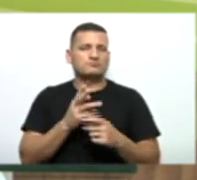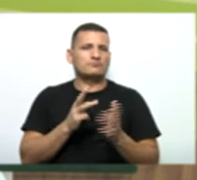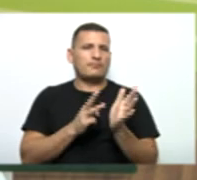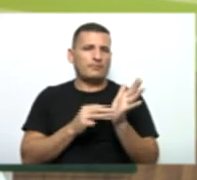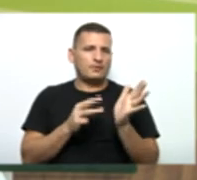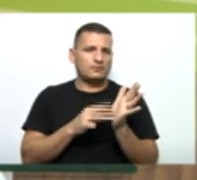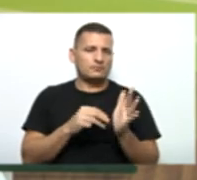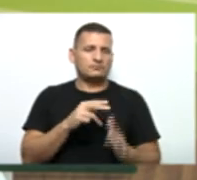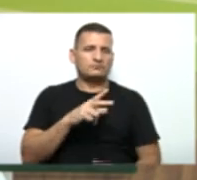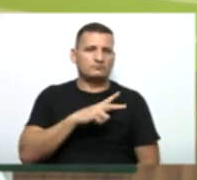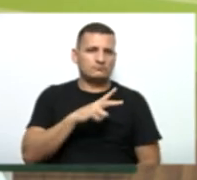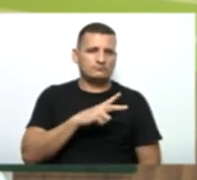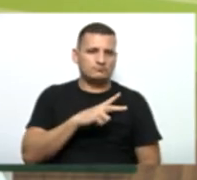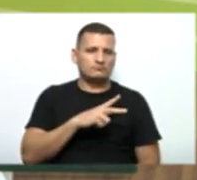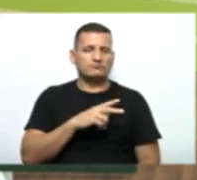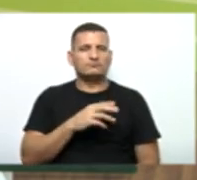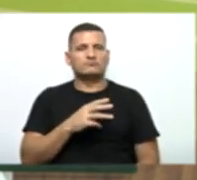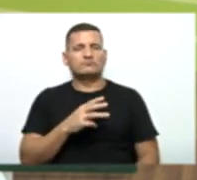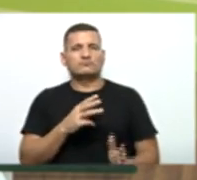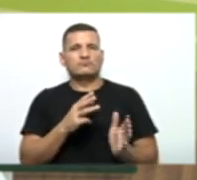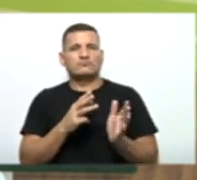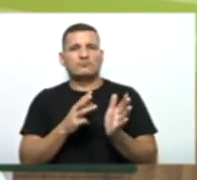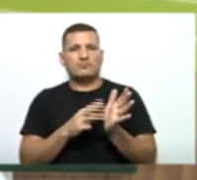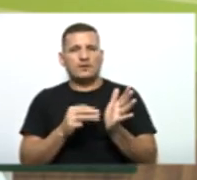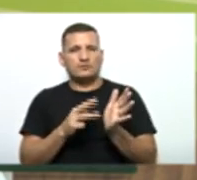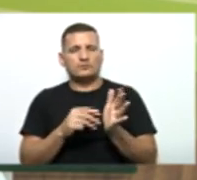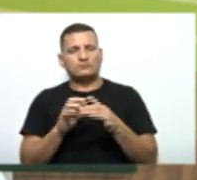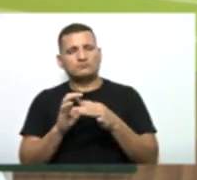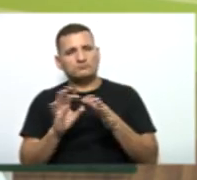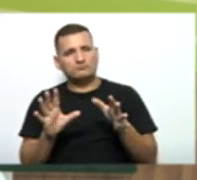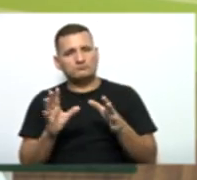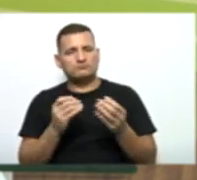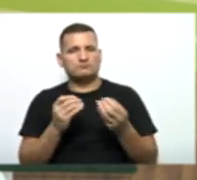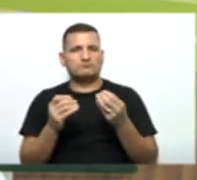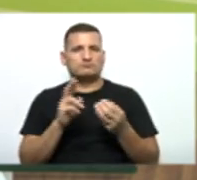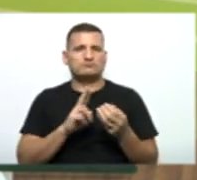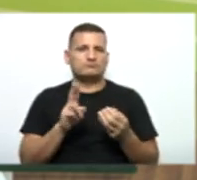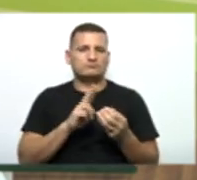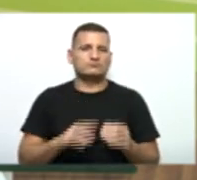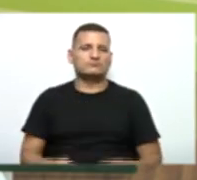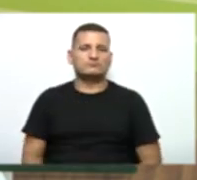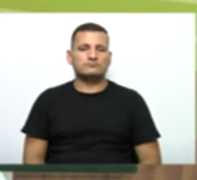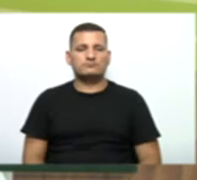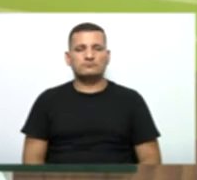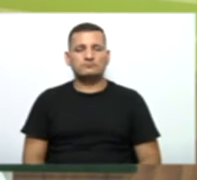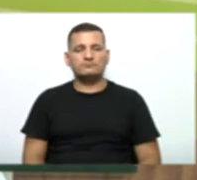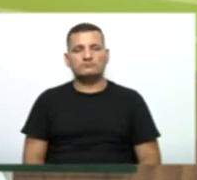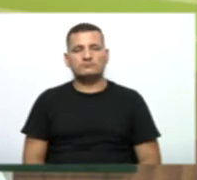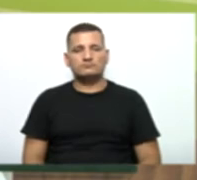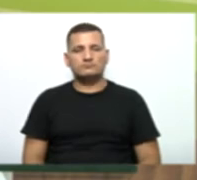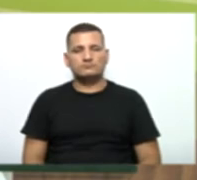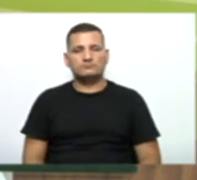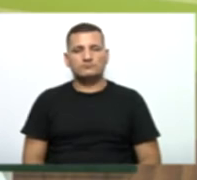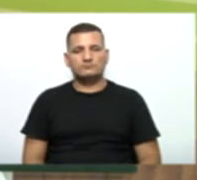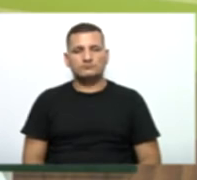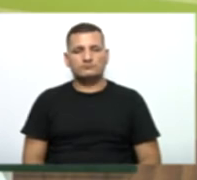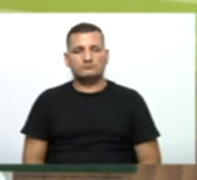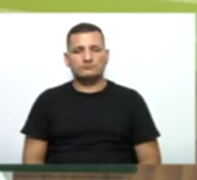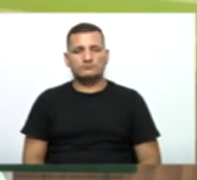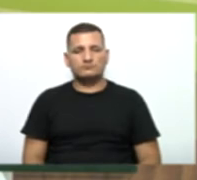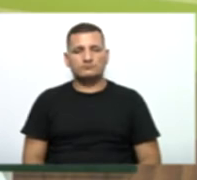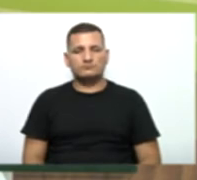Na verdade, é atributos públicos e privados, não método. O método é da classe, é a ação da